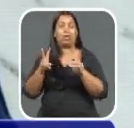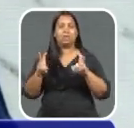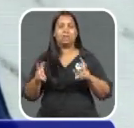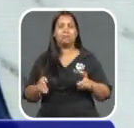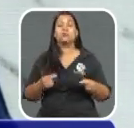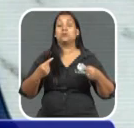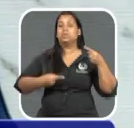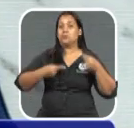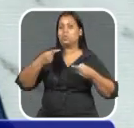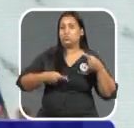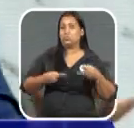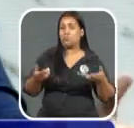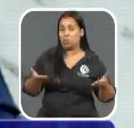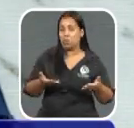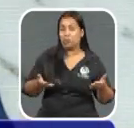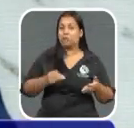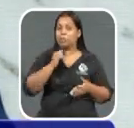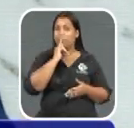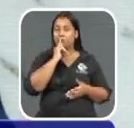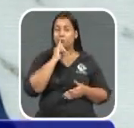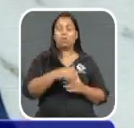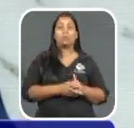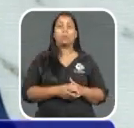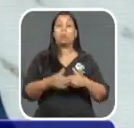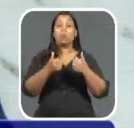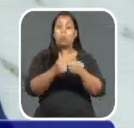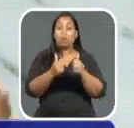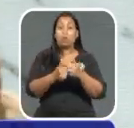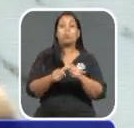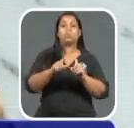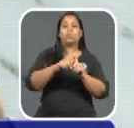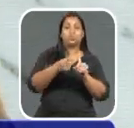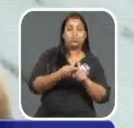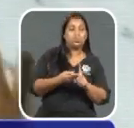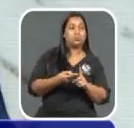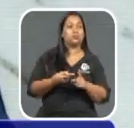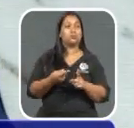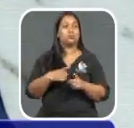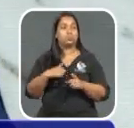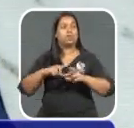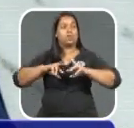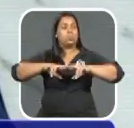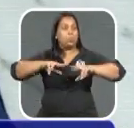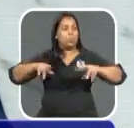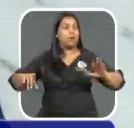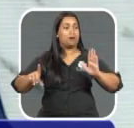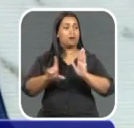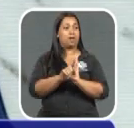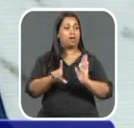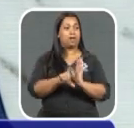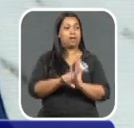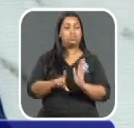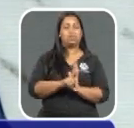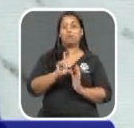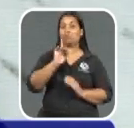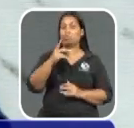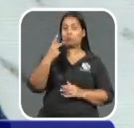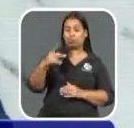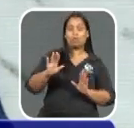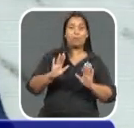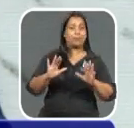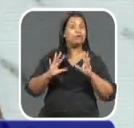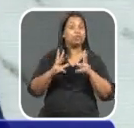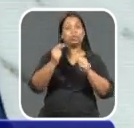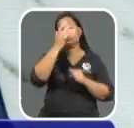são discutidas hoje em dia, por exemplo, a questão do passe livre da gestante. Nós temos muitas leis, não só do senhor, mas de